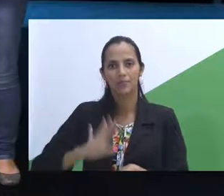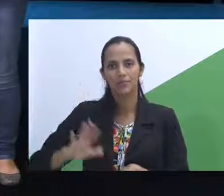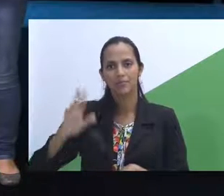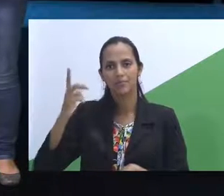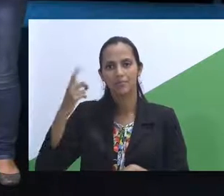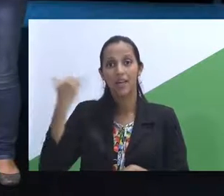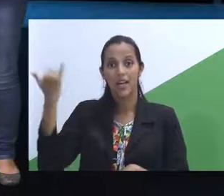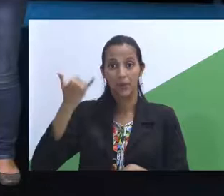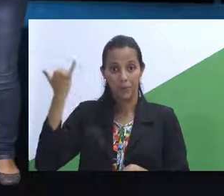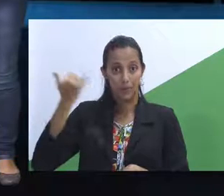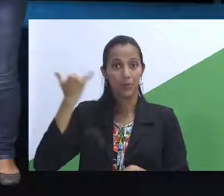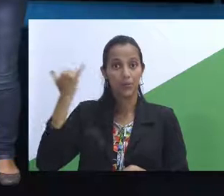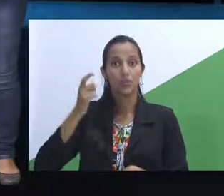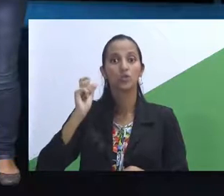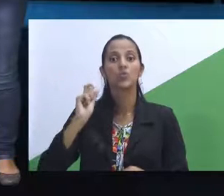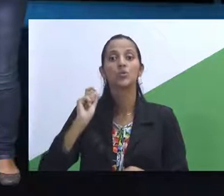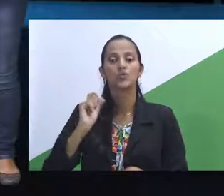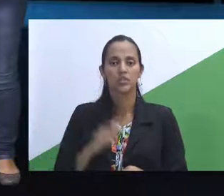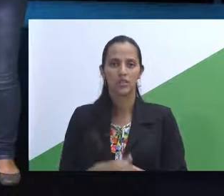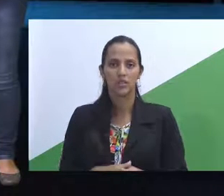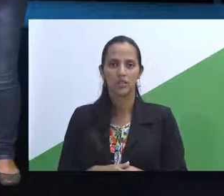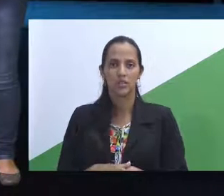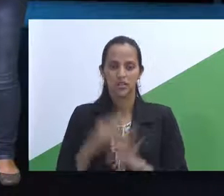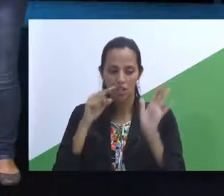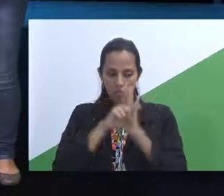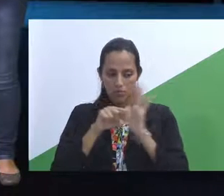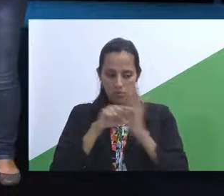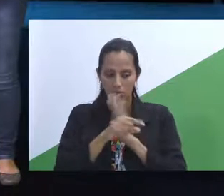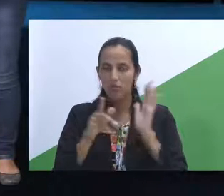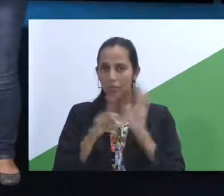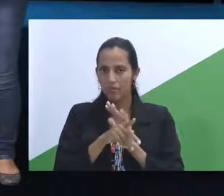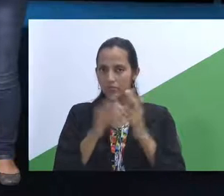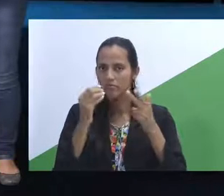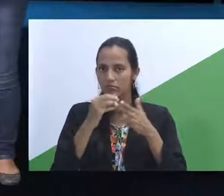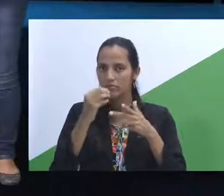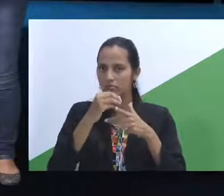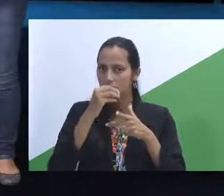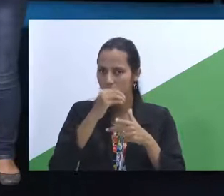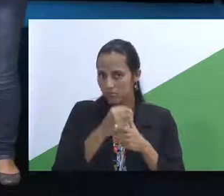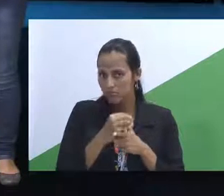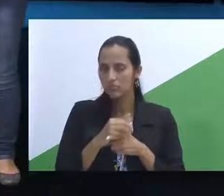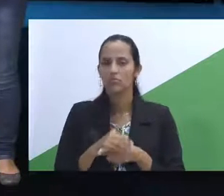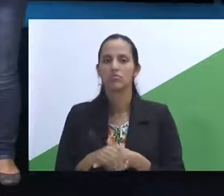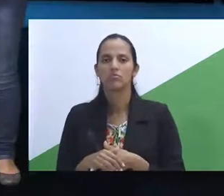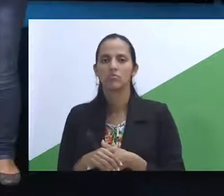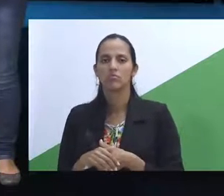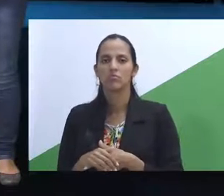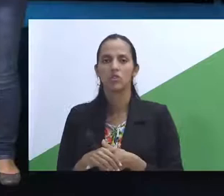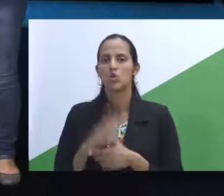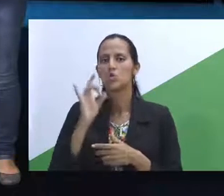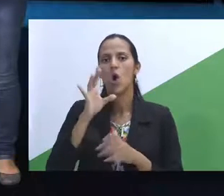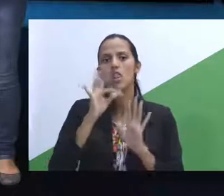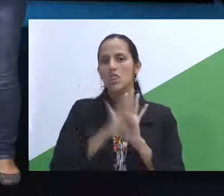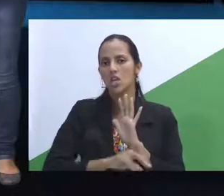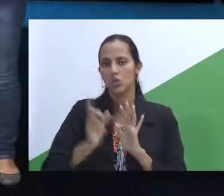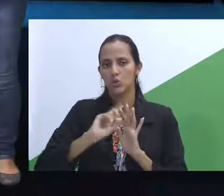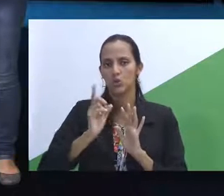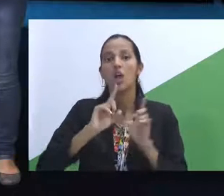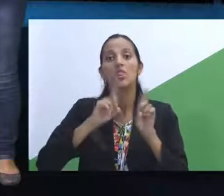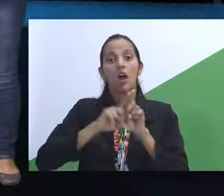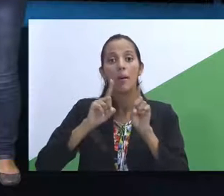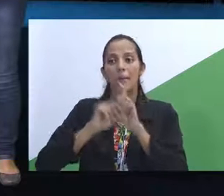então, da importância, né? Das questões atuais, de trabalhar, inclusive, não só textos, mas também o quê?